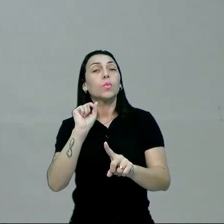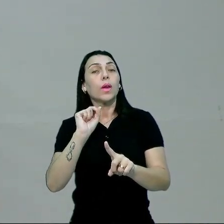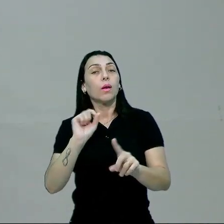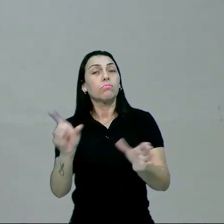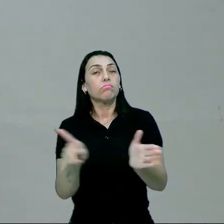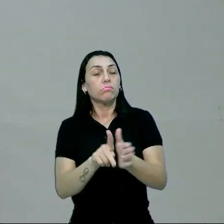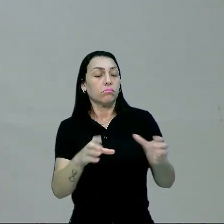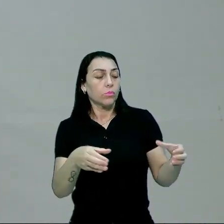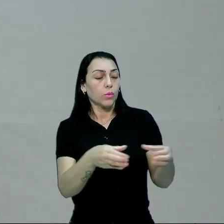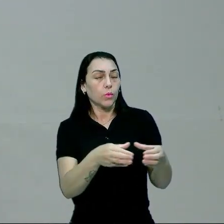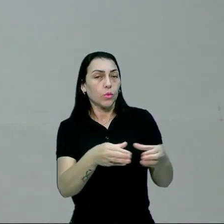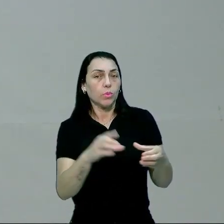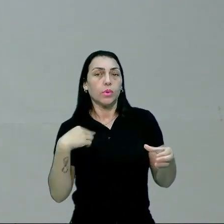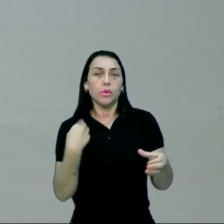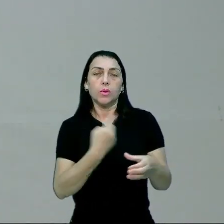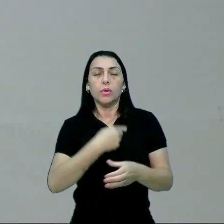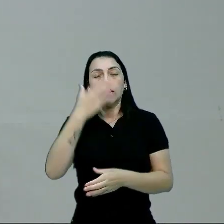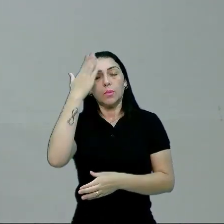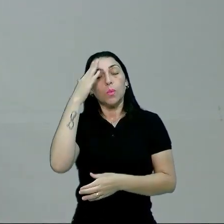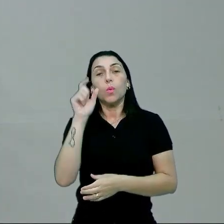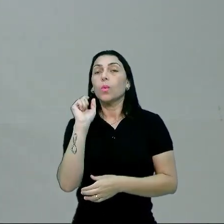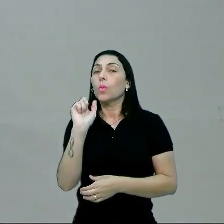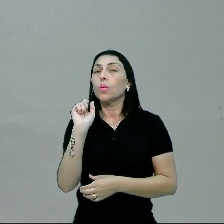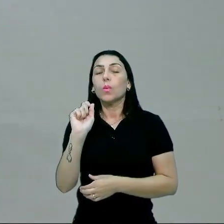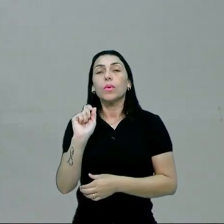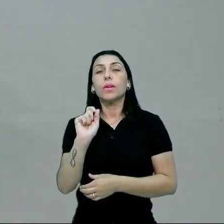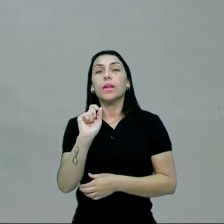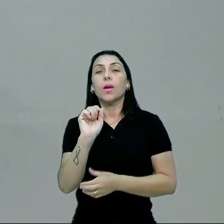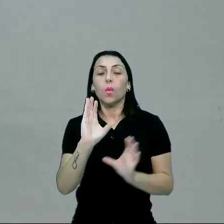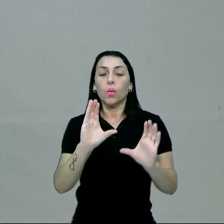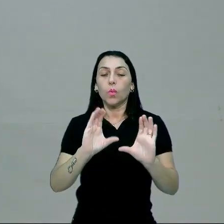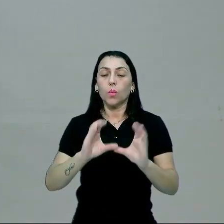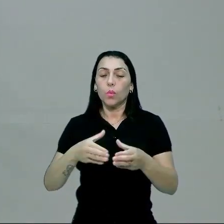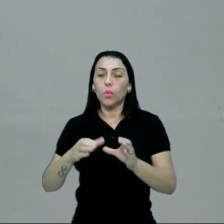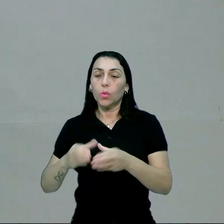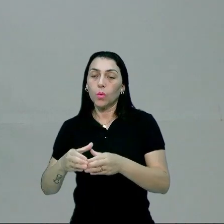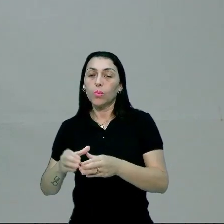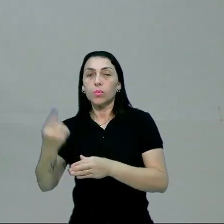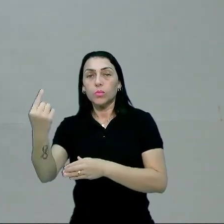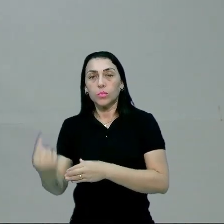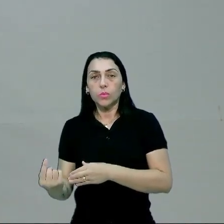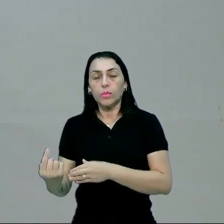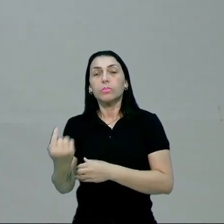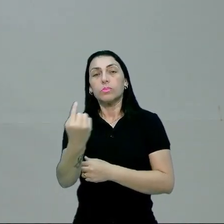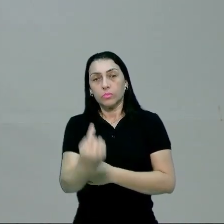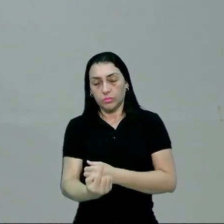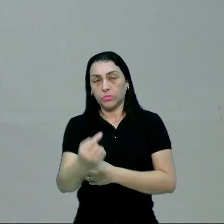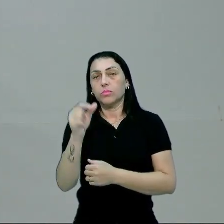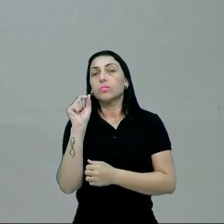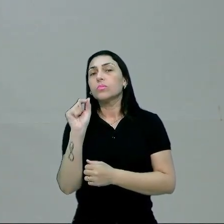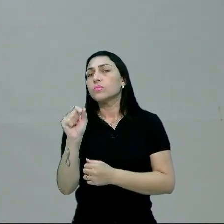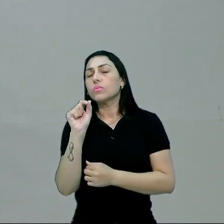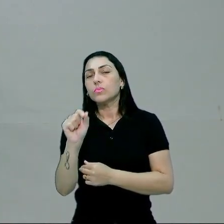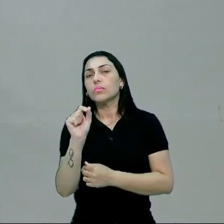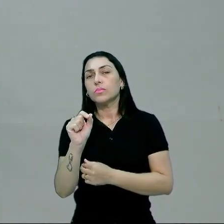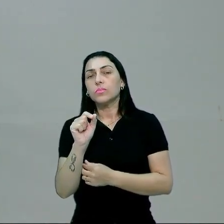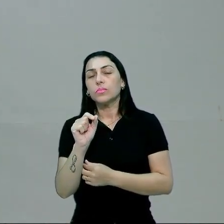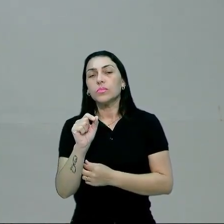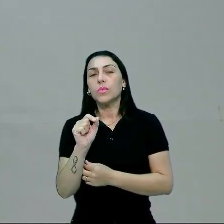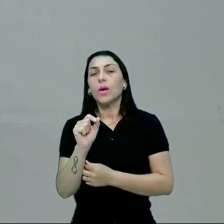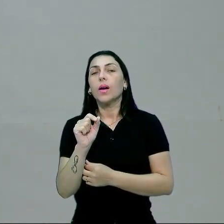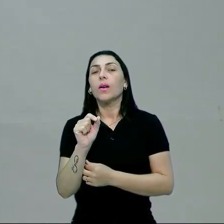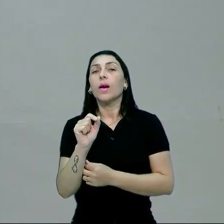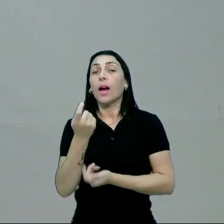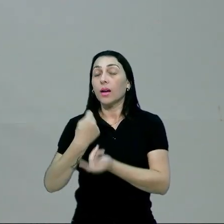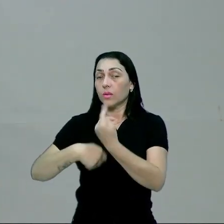nós sabemos que o que determina a posição de classe de um indivíduo é justamente o